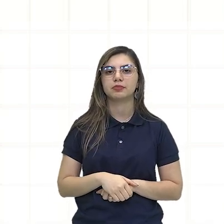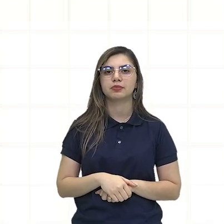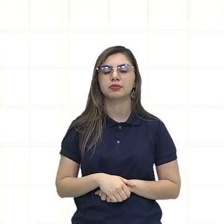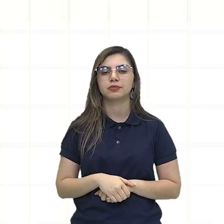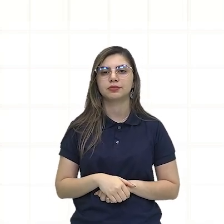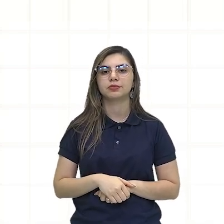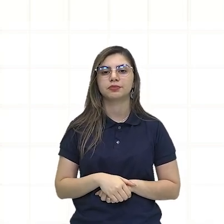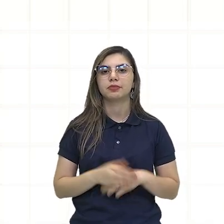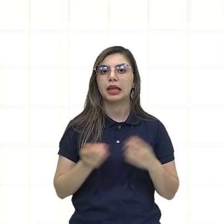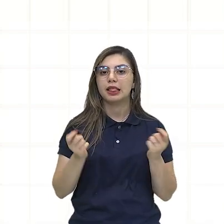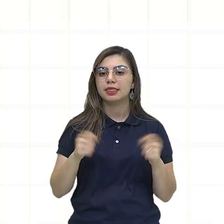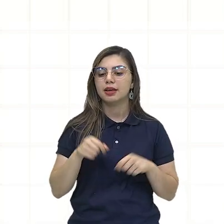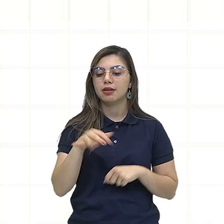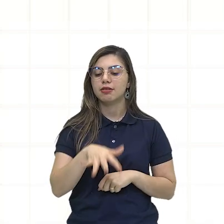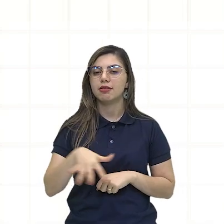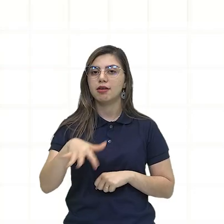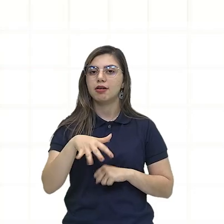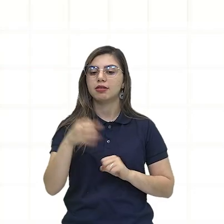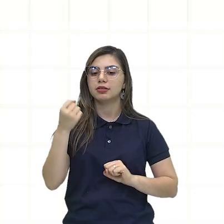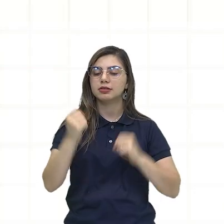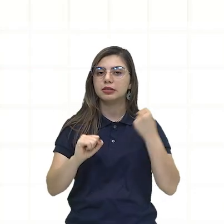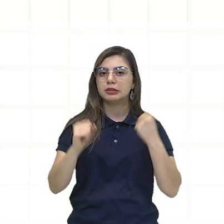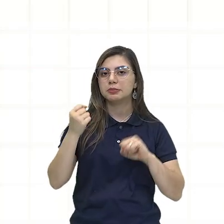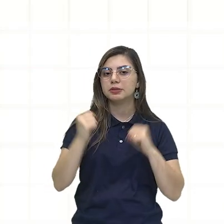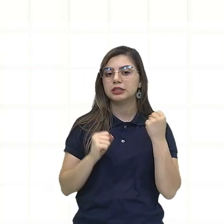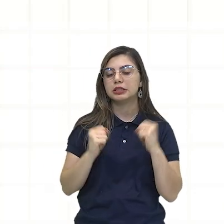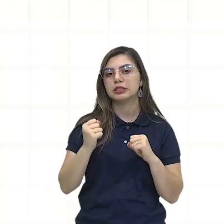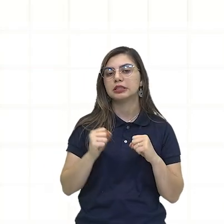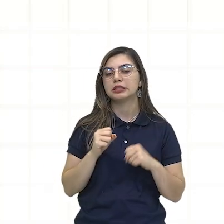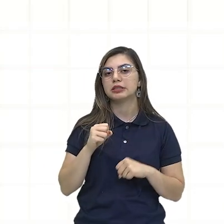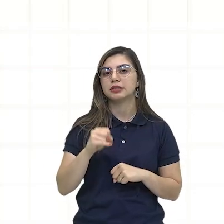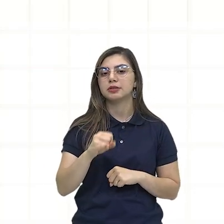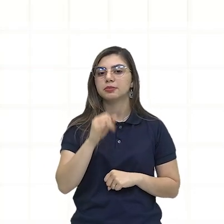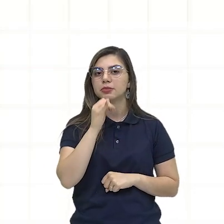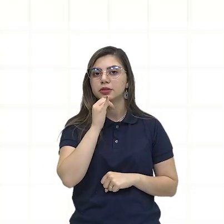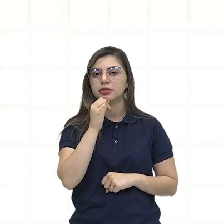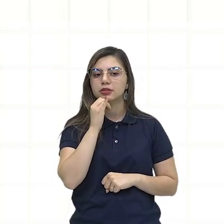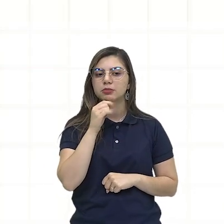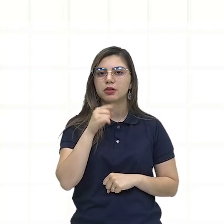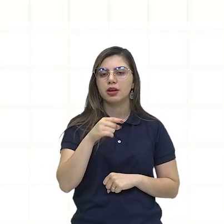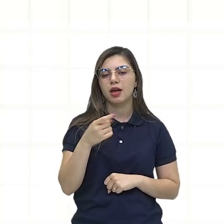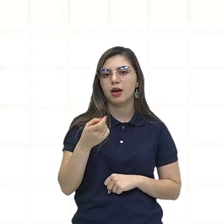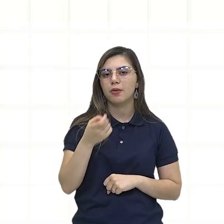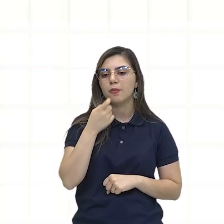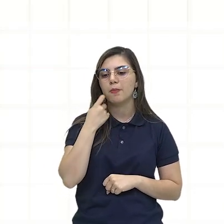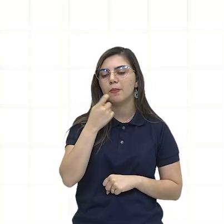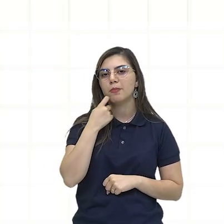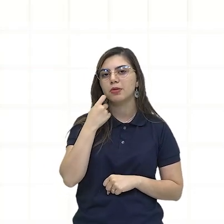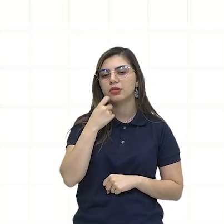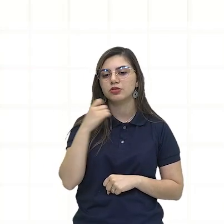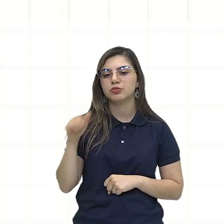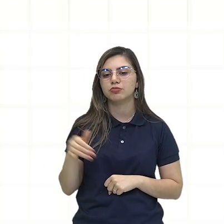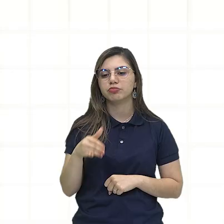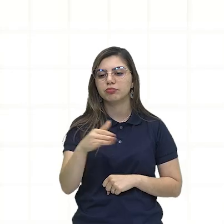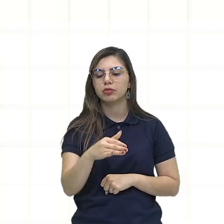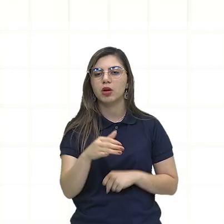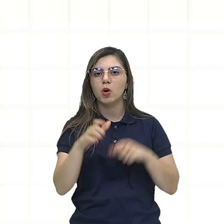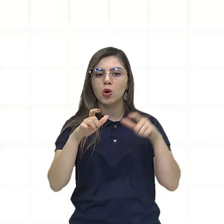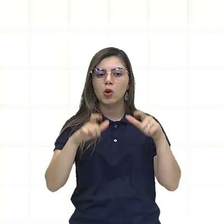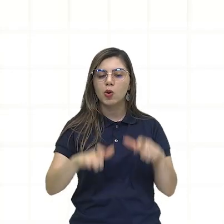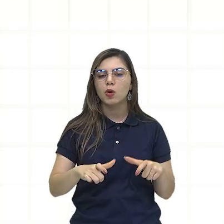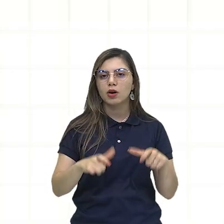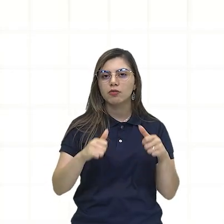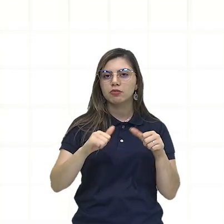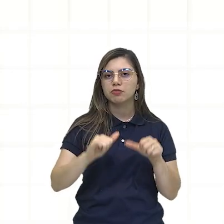beneficiamento dentro da indústria. Se esse pescado ele fica no mesmo local em que ele foi